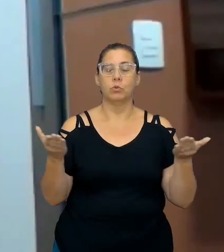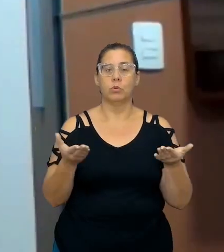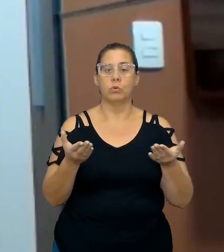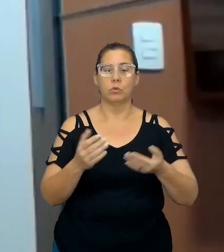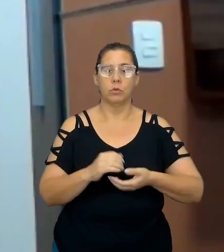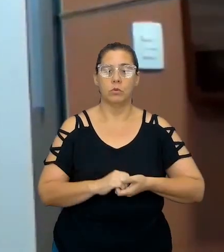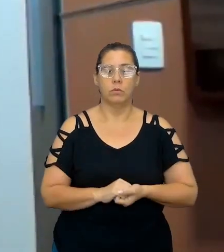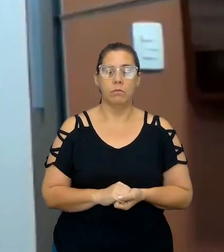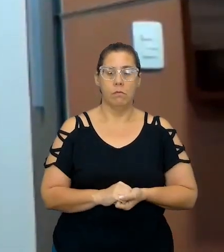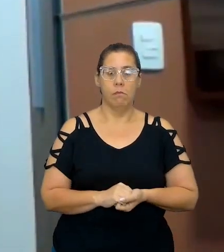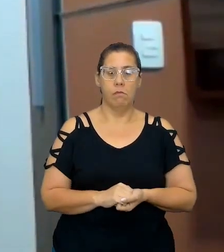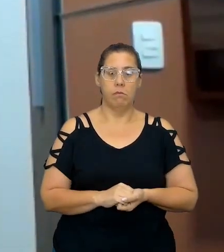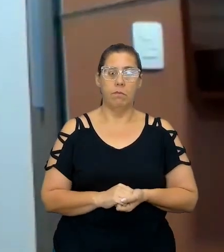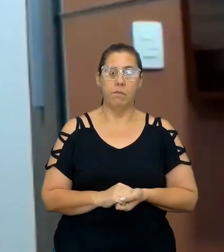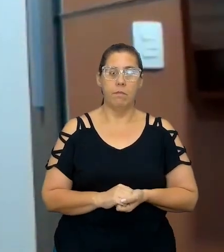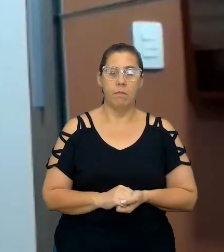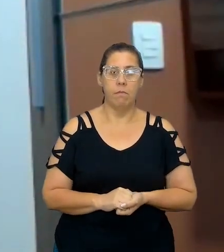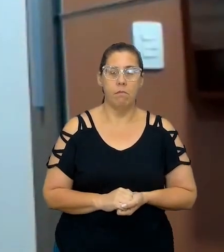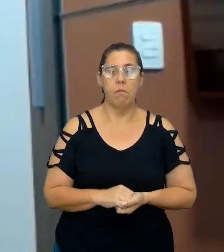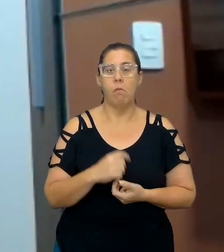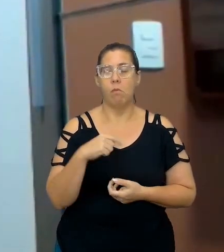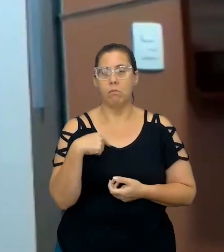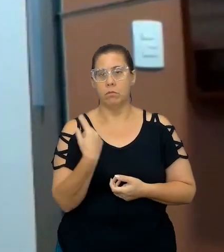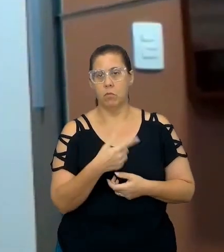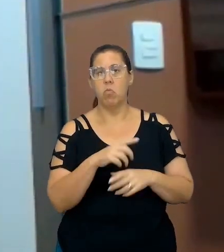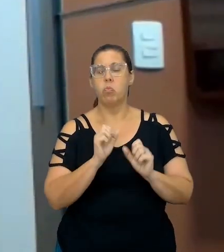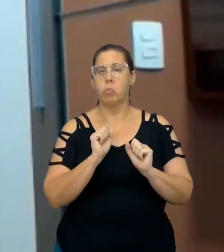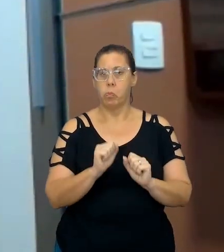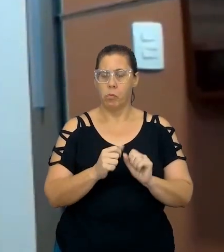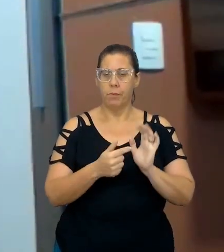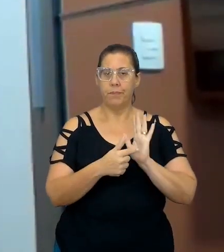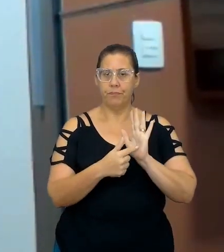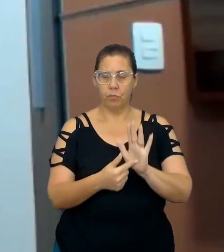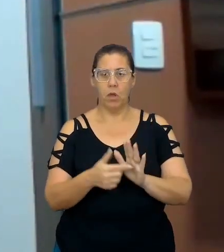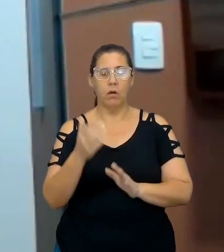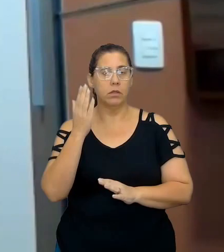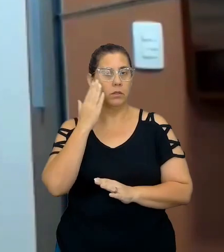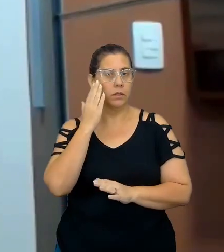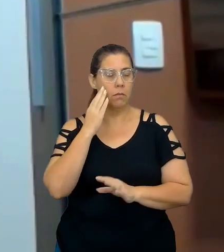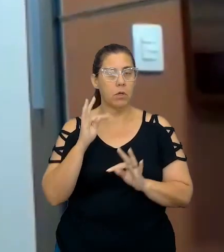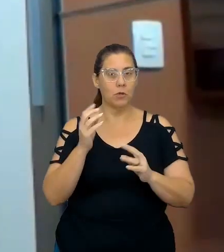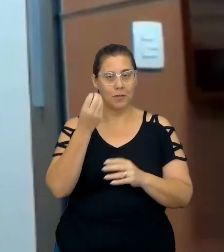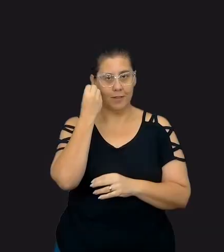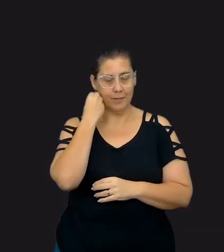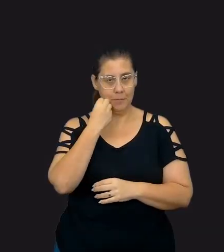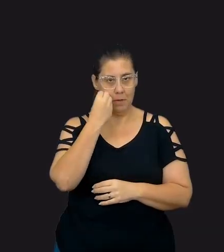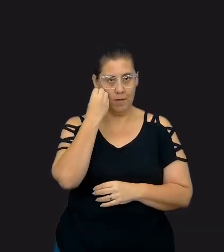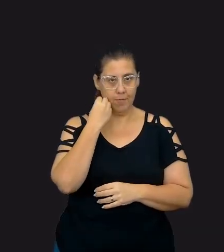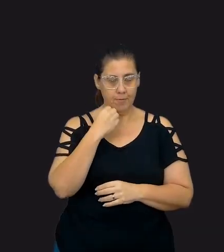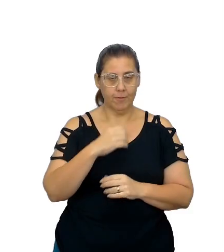e para que nós possamos compartilhar esses saberes e essas experiências.